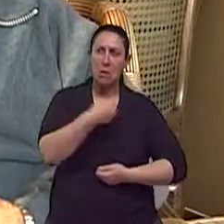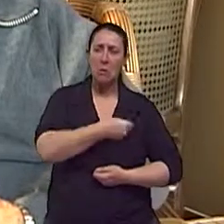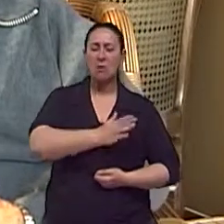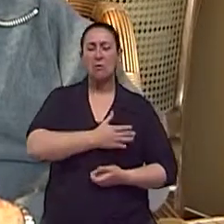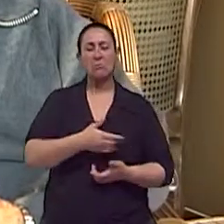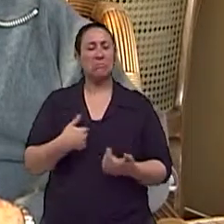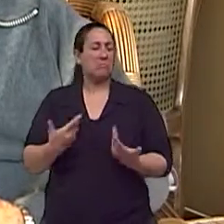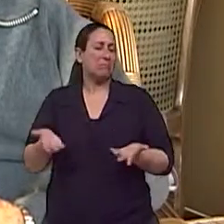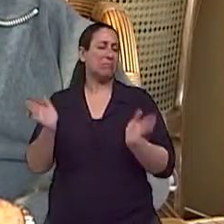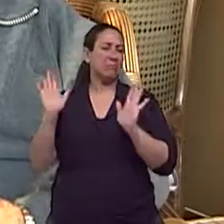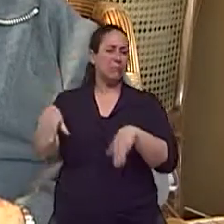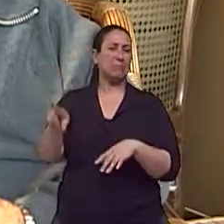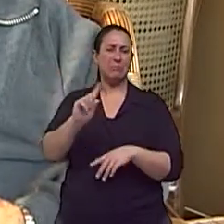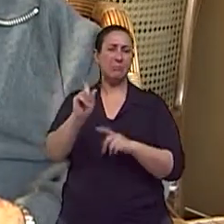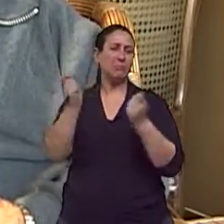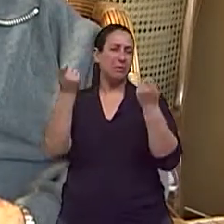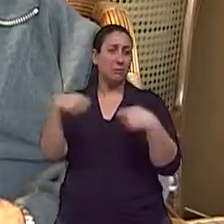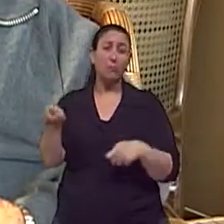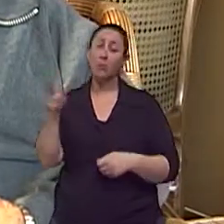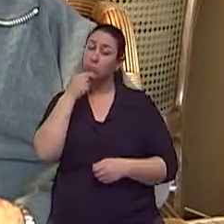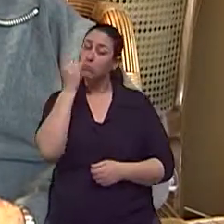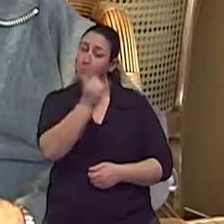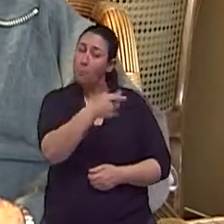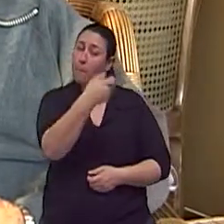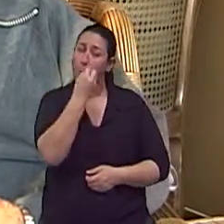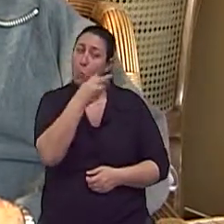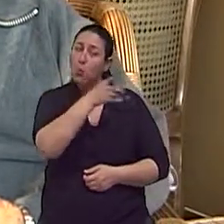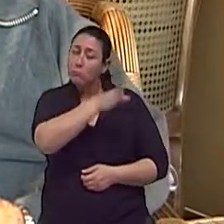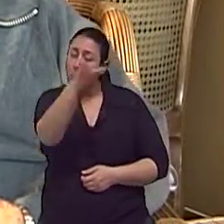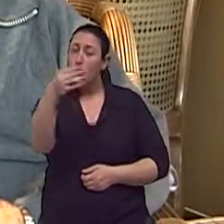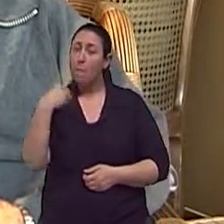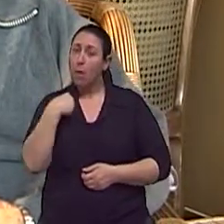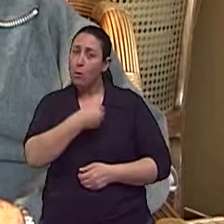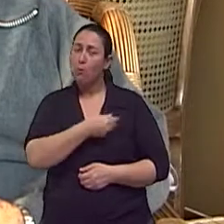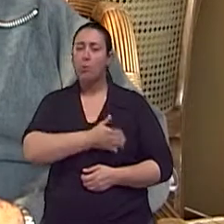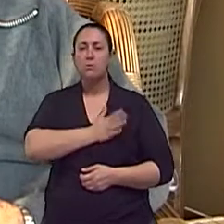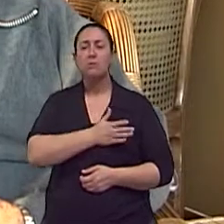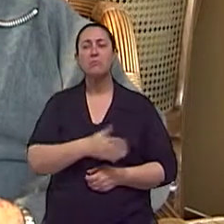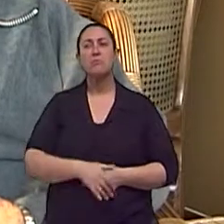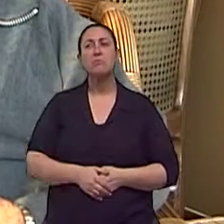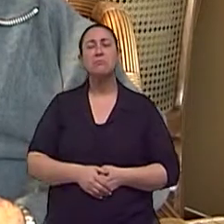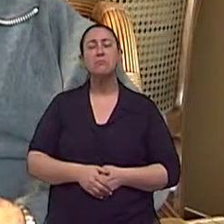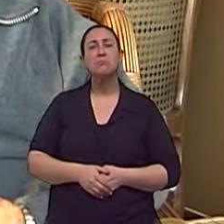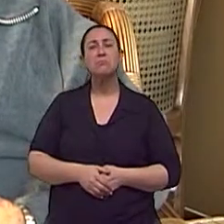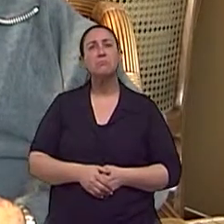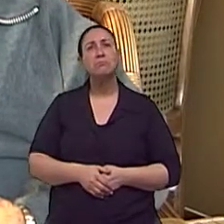aconselho a senhora procurar um cardiologista fazer um tratamento